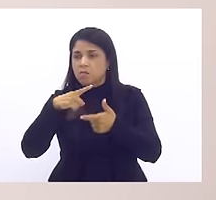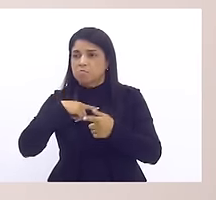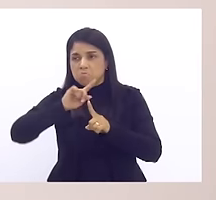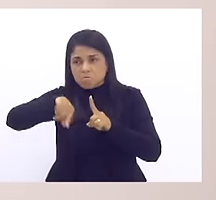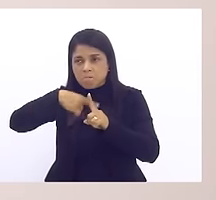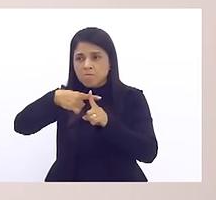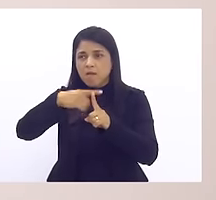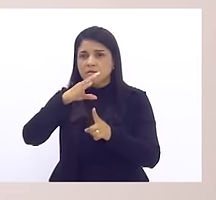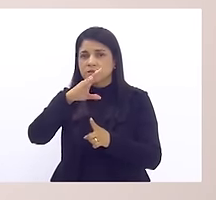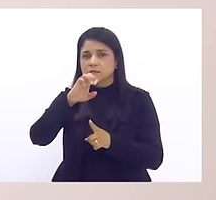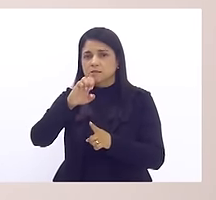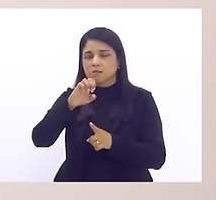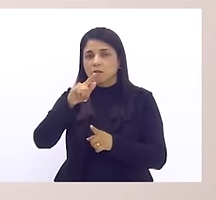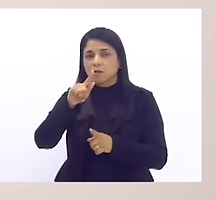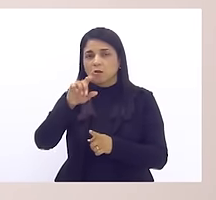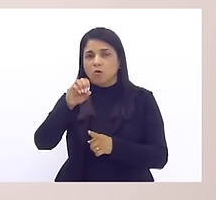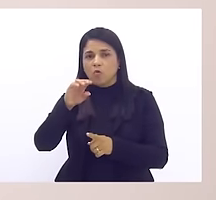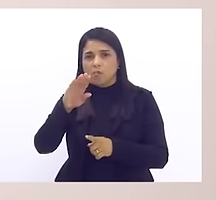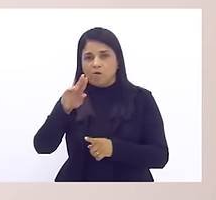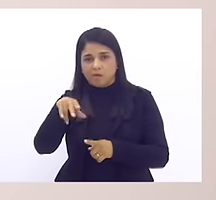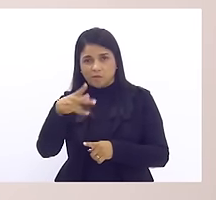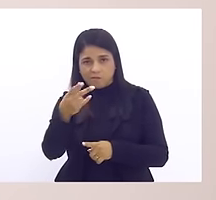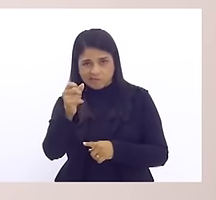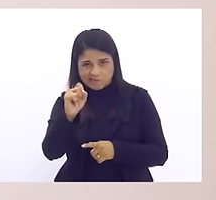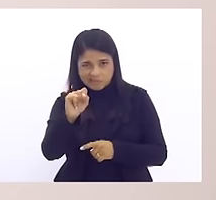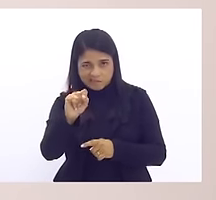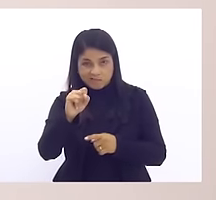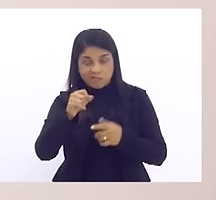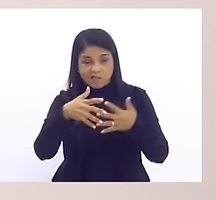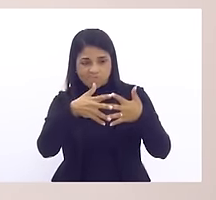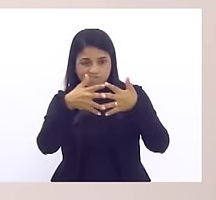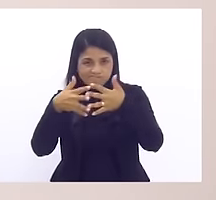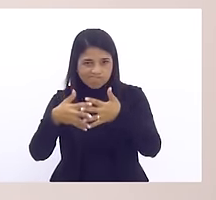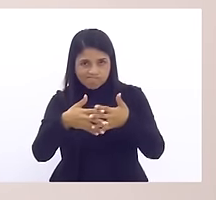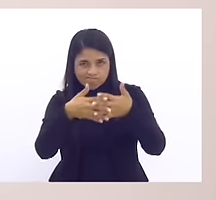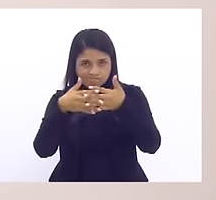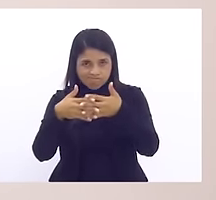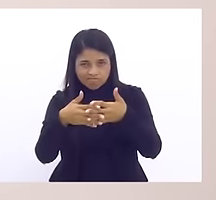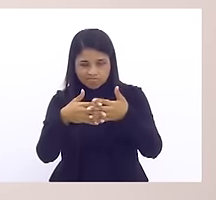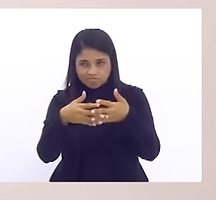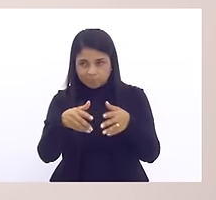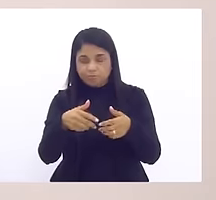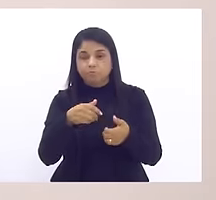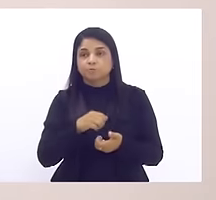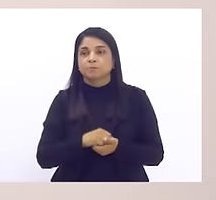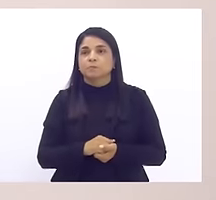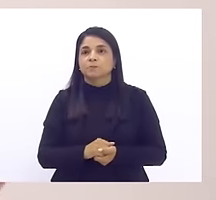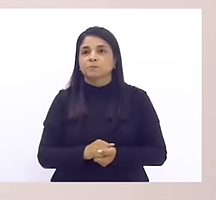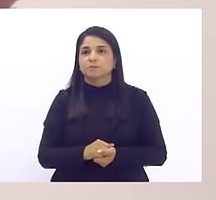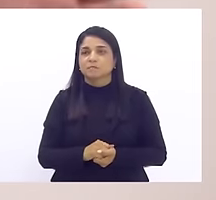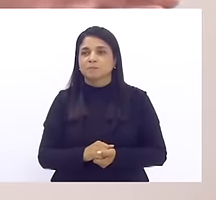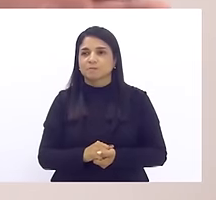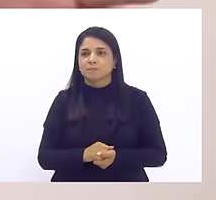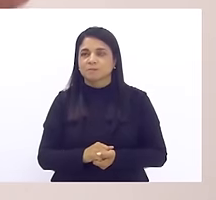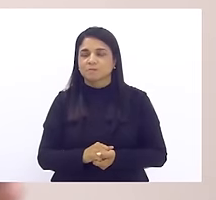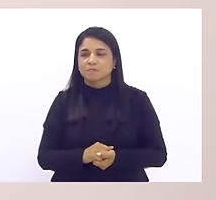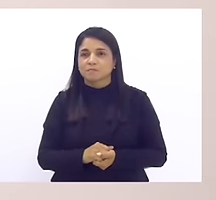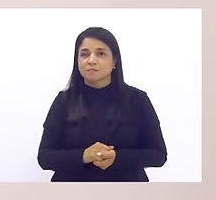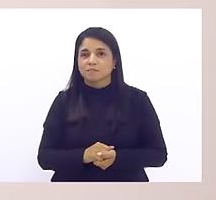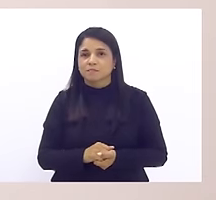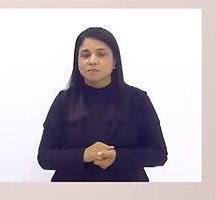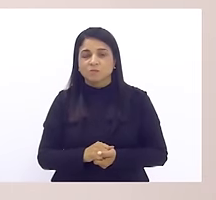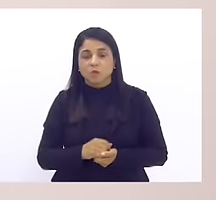inclusive Cegonhas então a gente mais do que enxergar